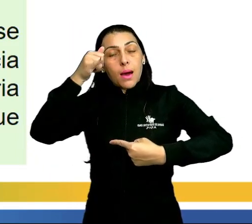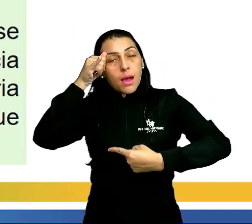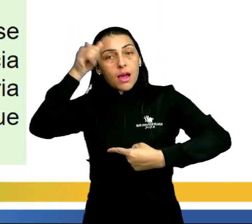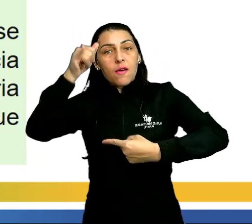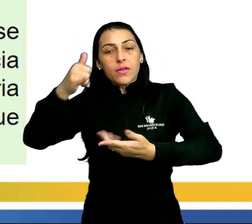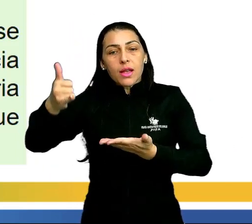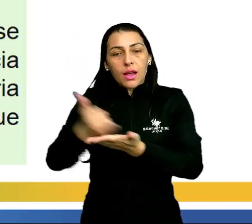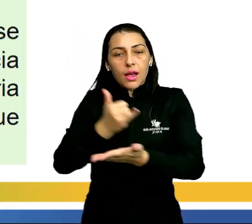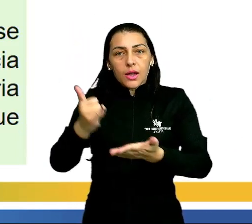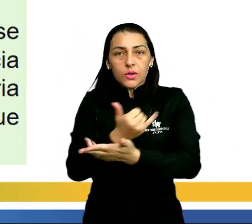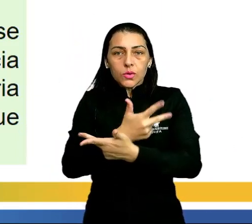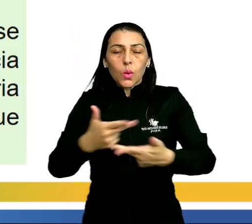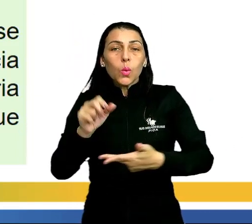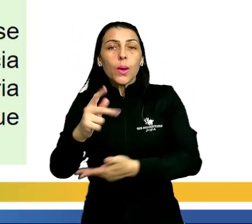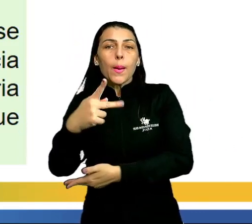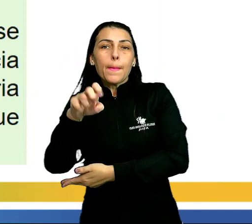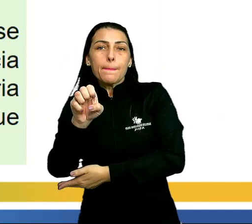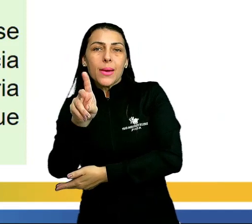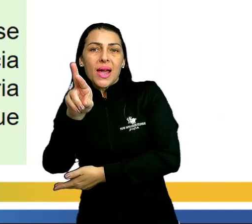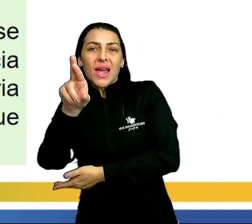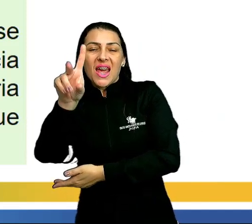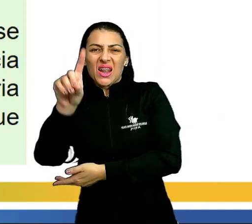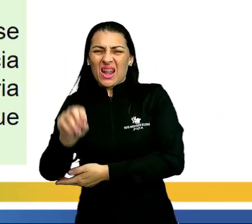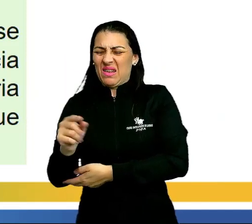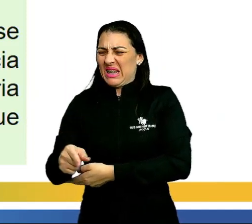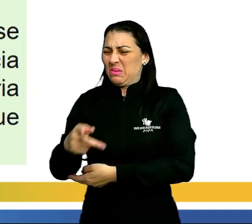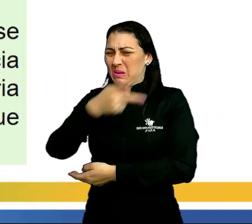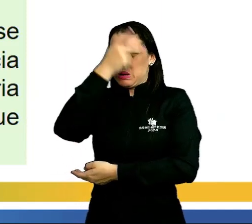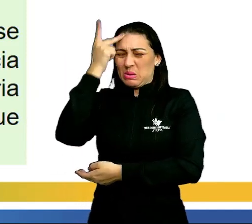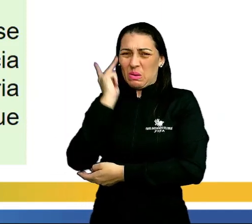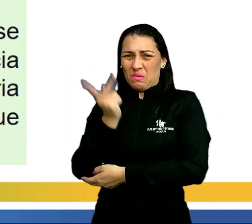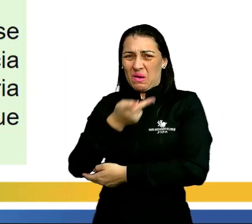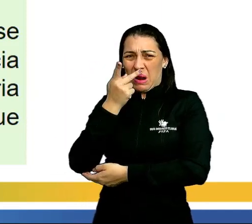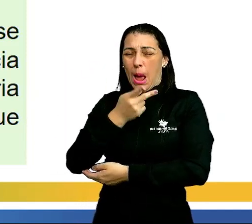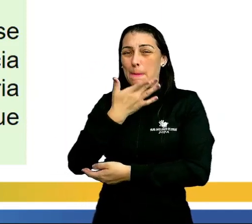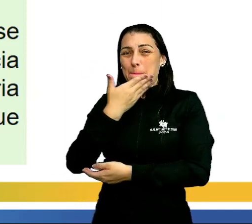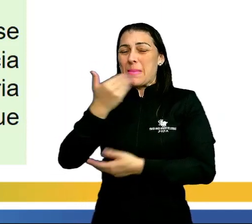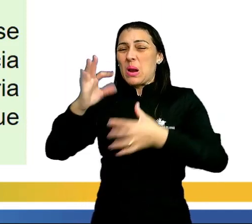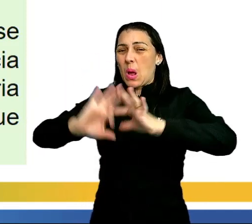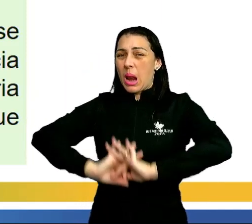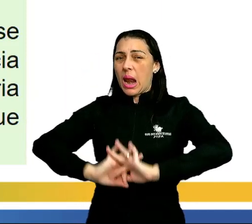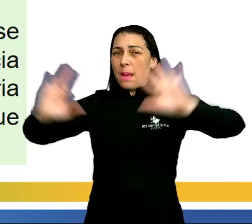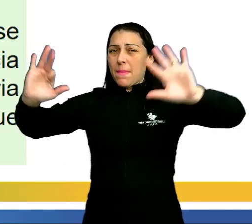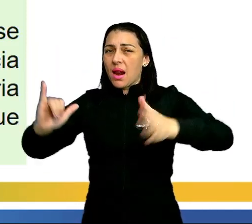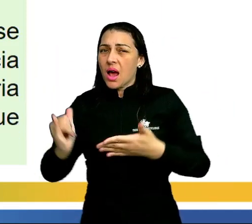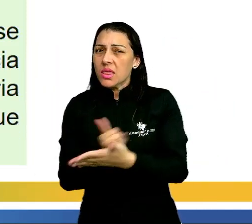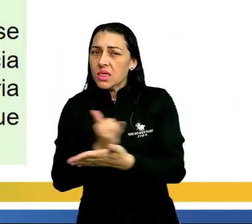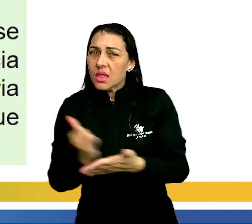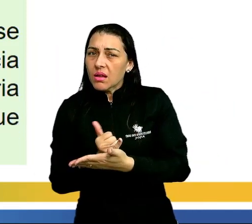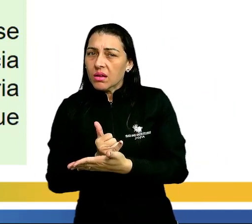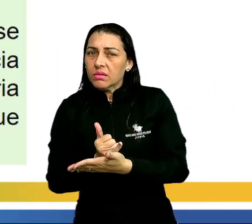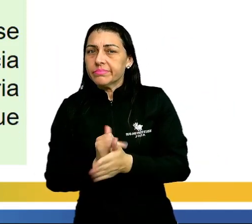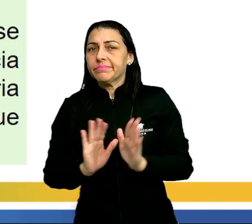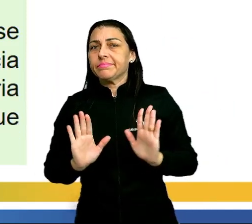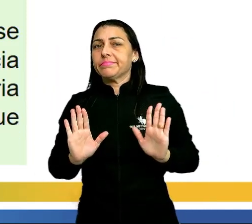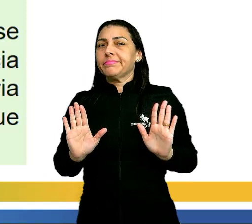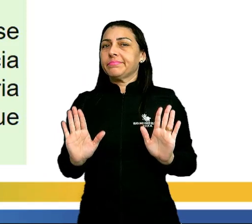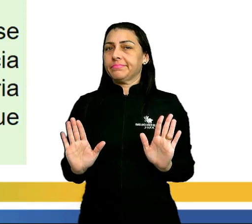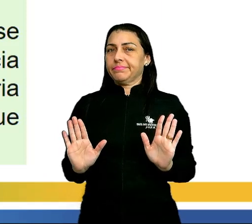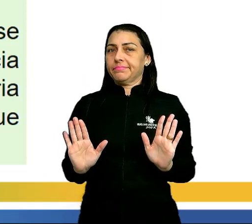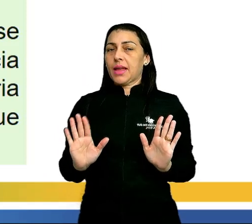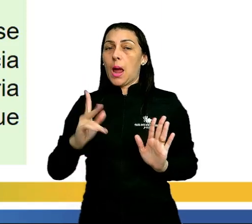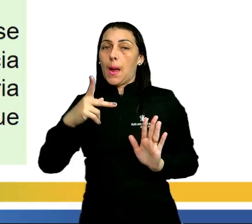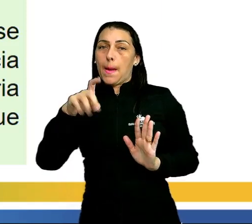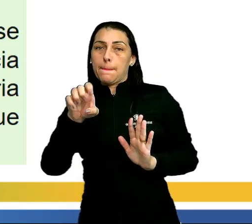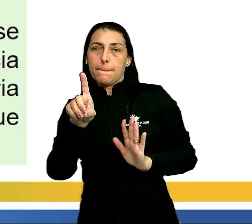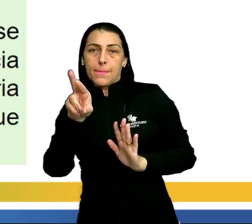drogas. Aí o que o Pedro responde? Lá vem esse pessoal dizer que é melhor liberar as drogas. Ora,